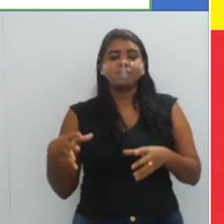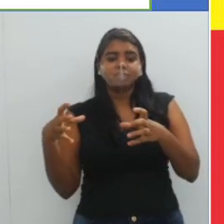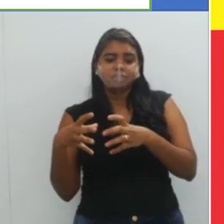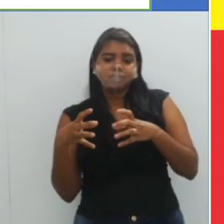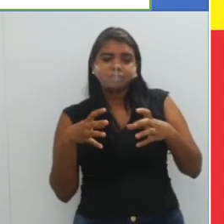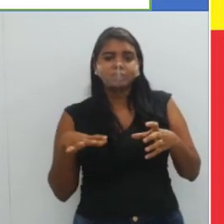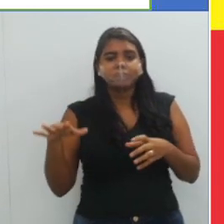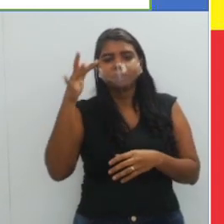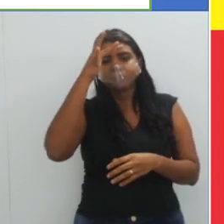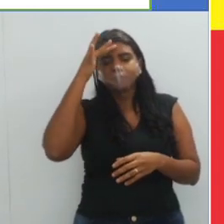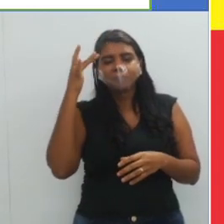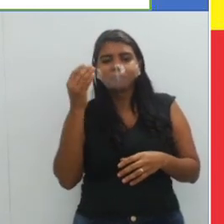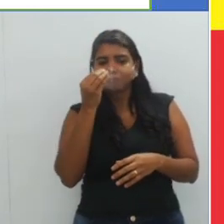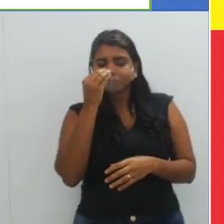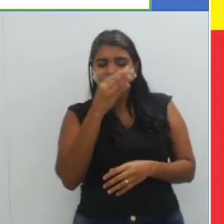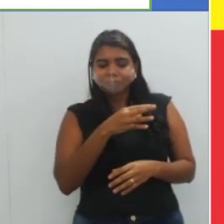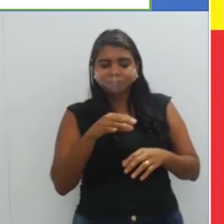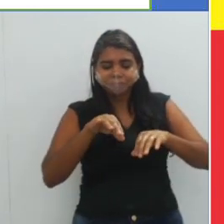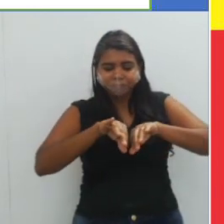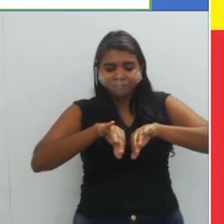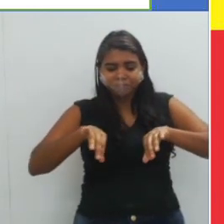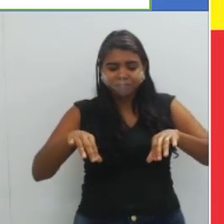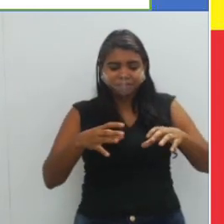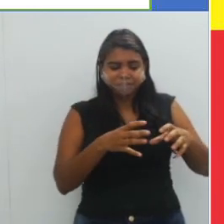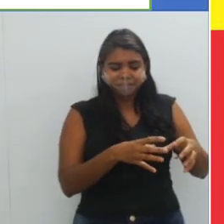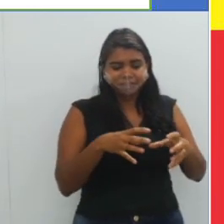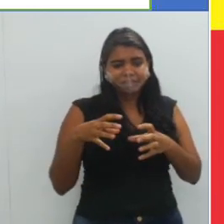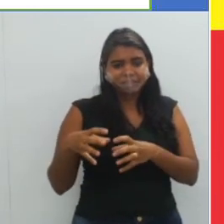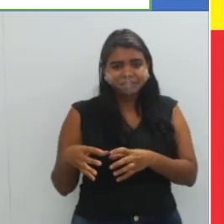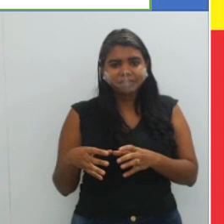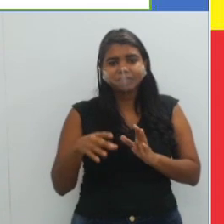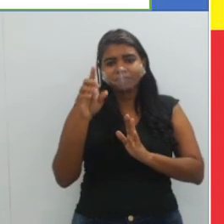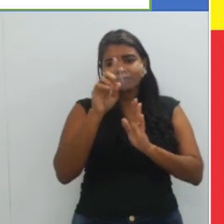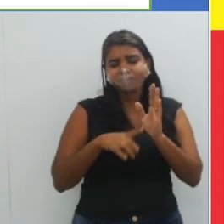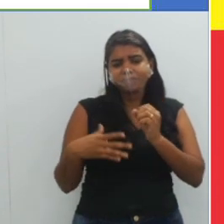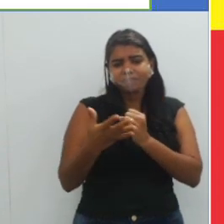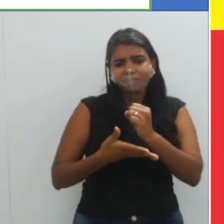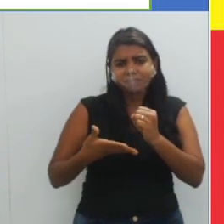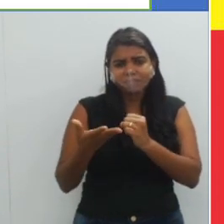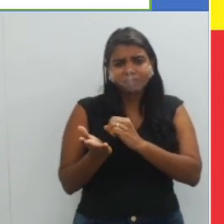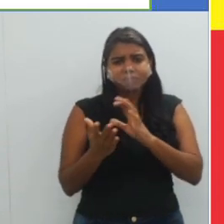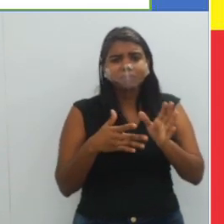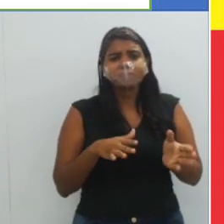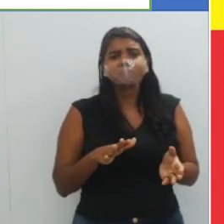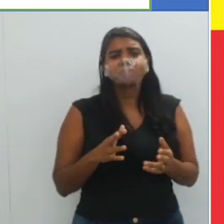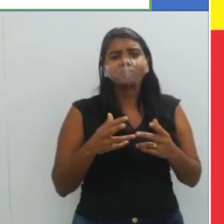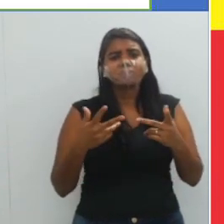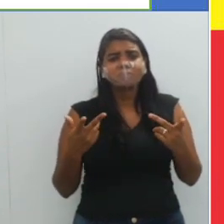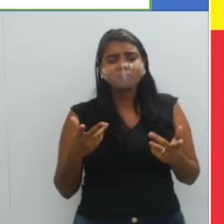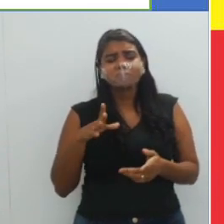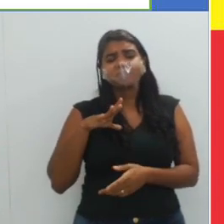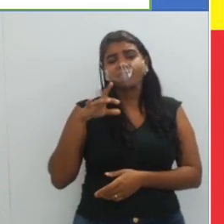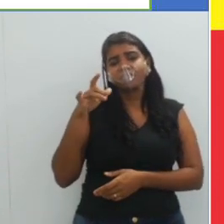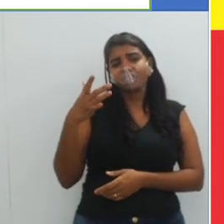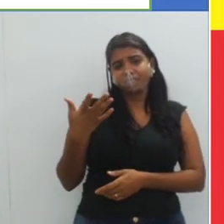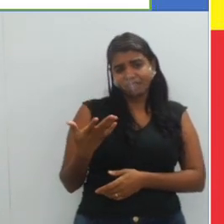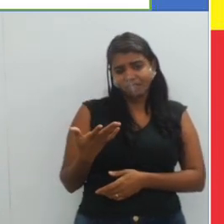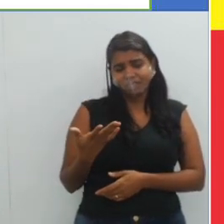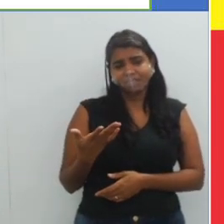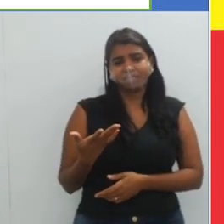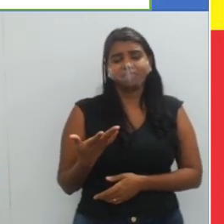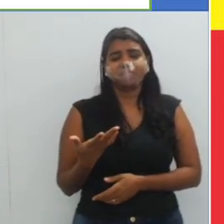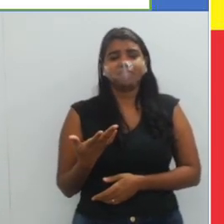sociais historicamente excluídos do processo de garantia dos direitos básicos por questões étnicas,